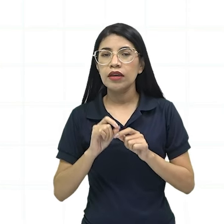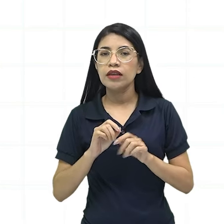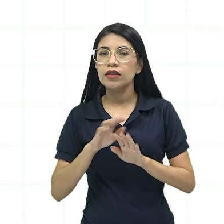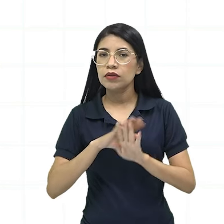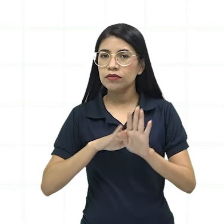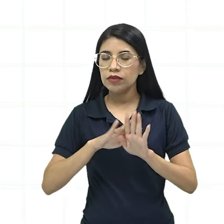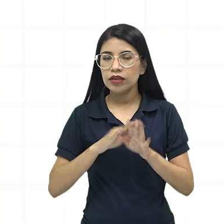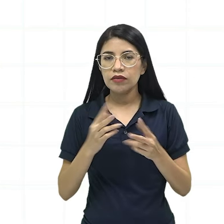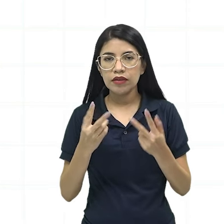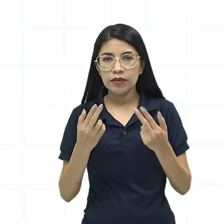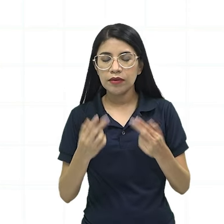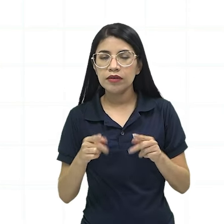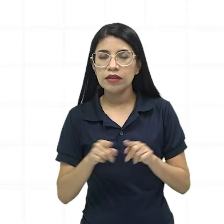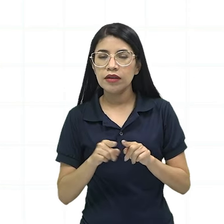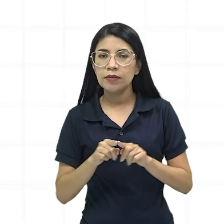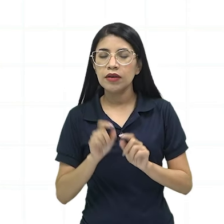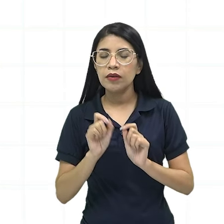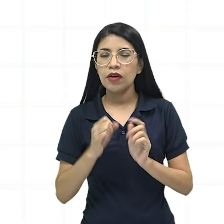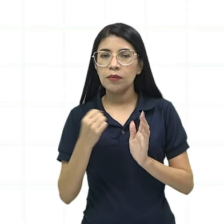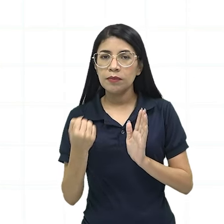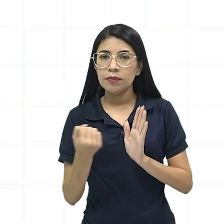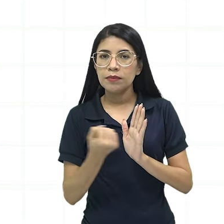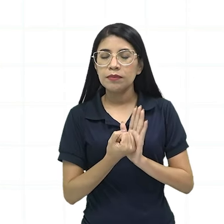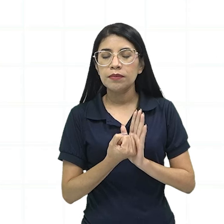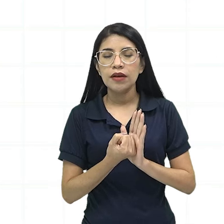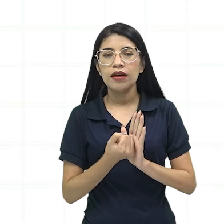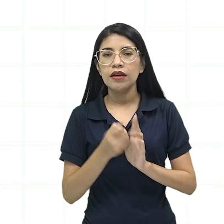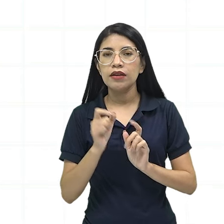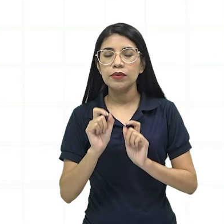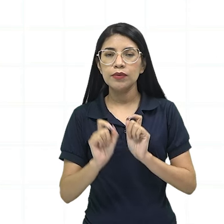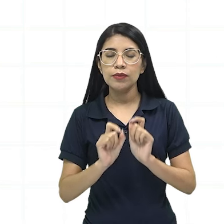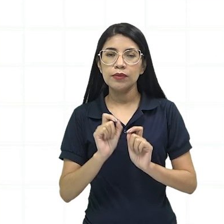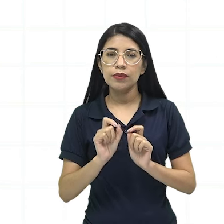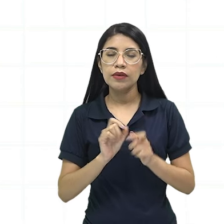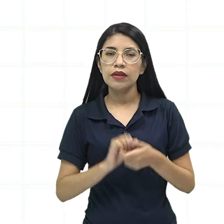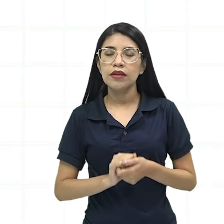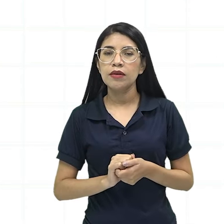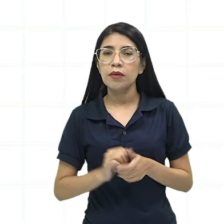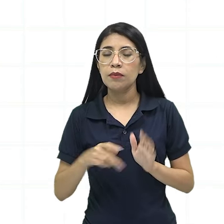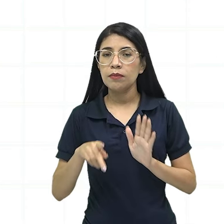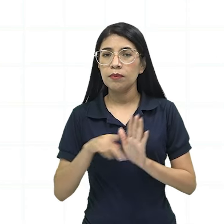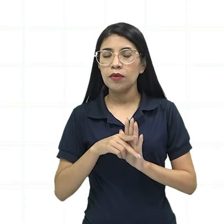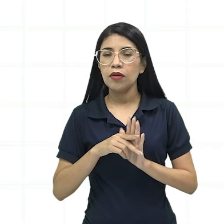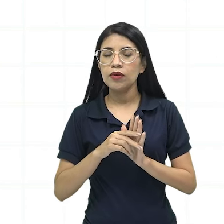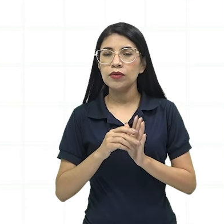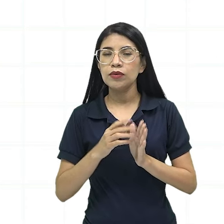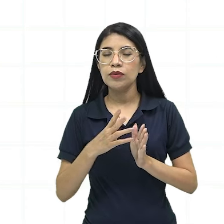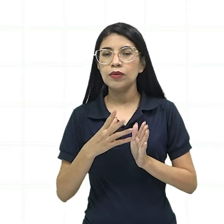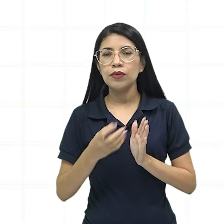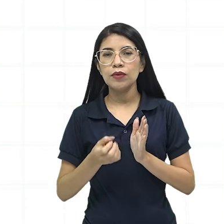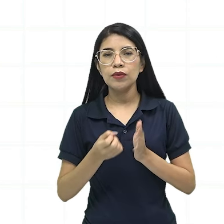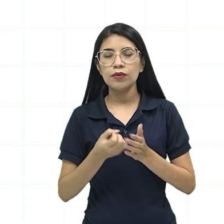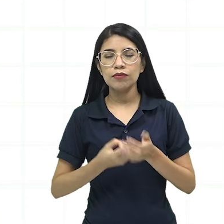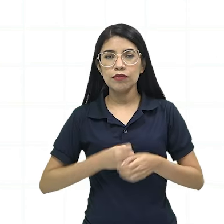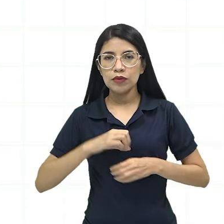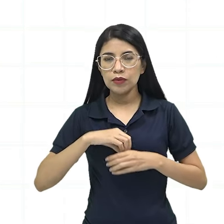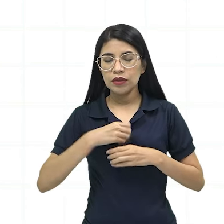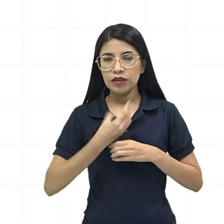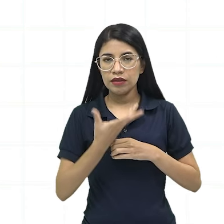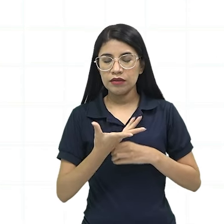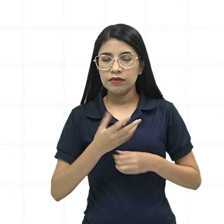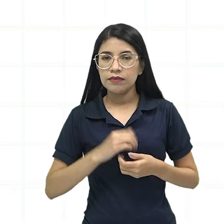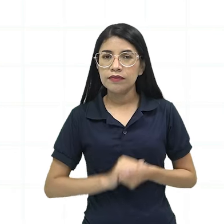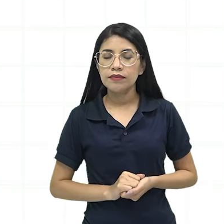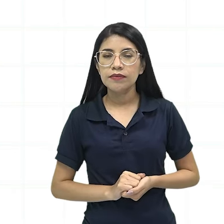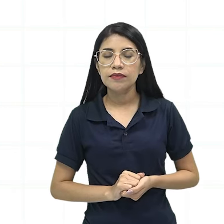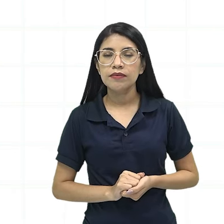subjetividade é exatamente essa marca do lirismo, do poema lírico.